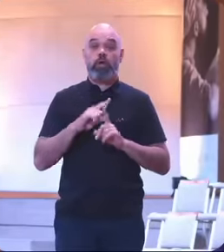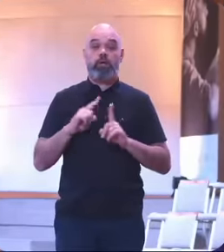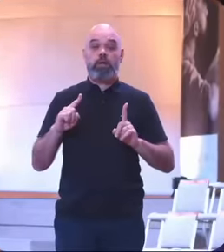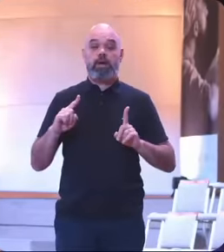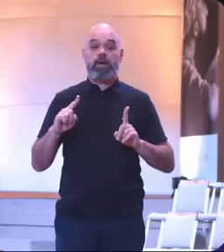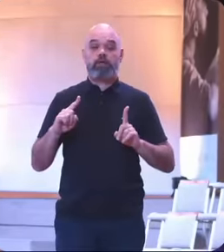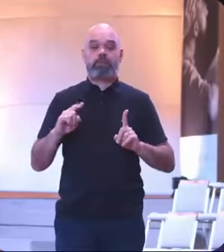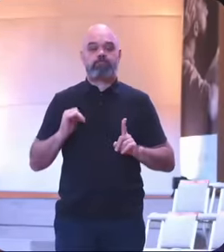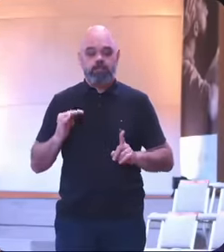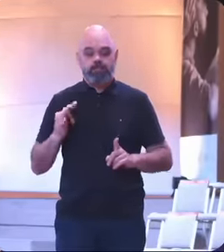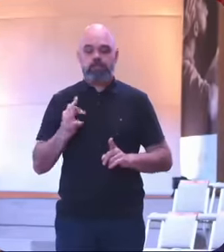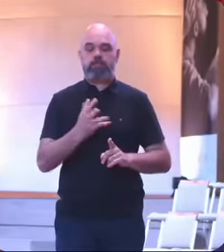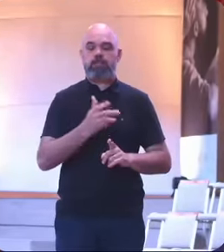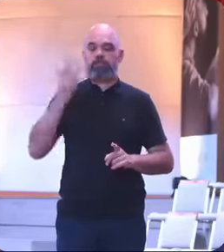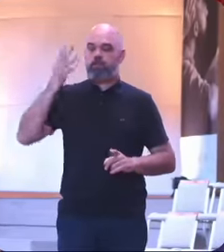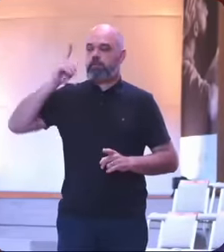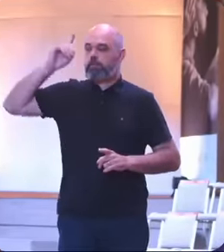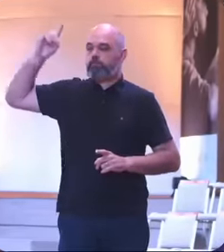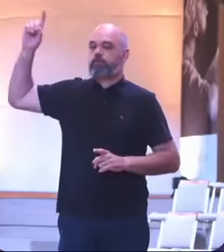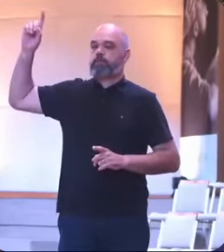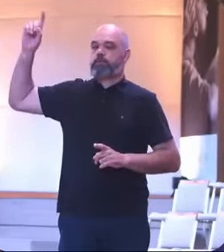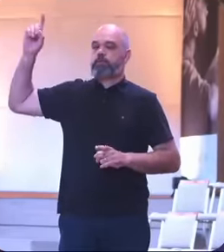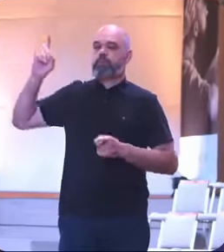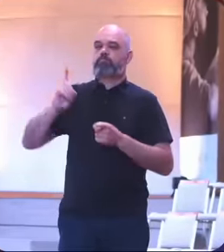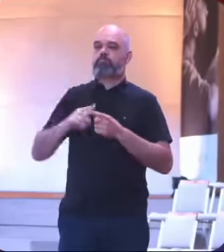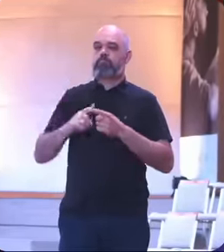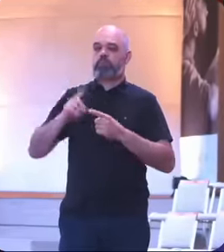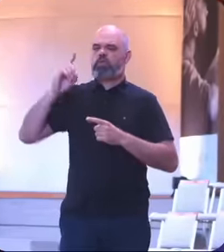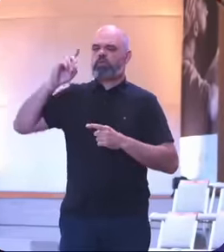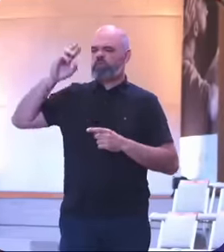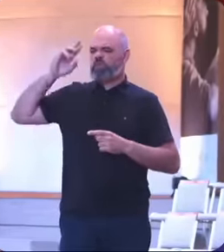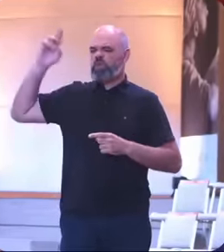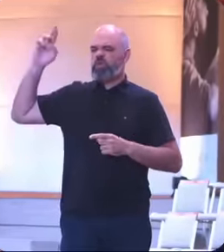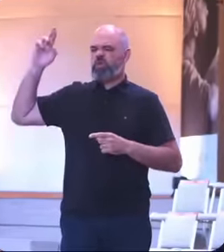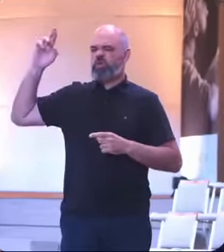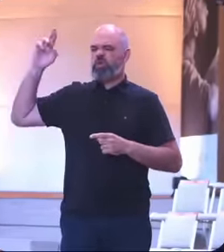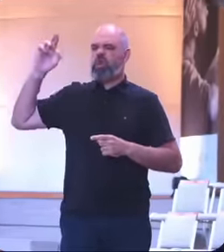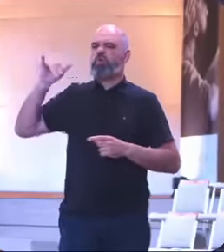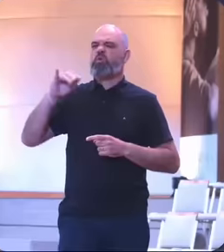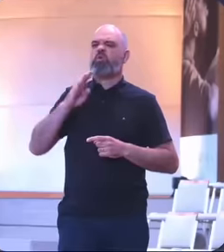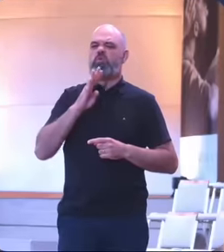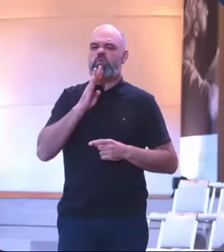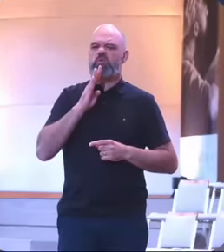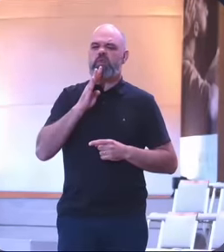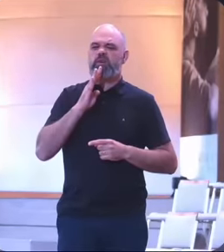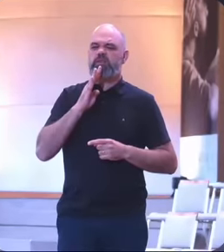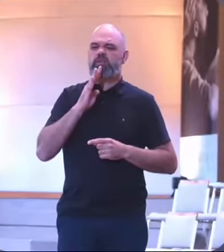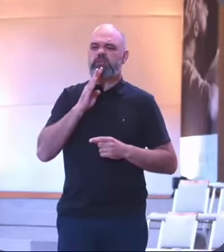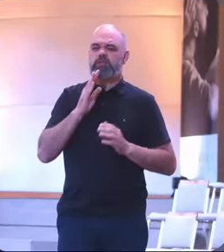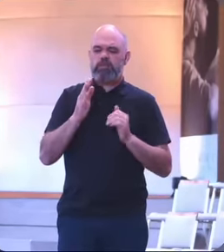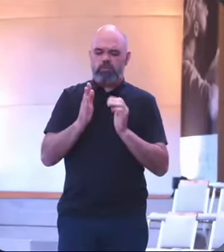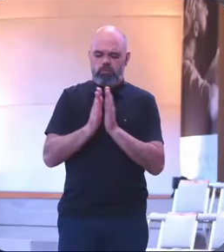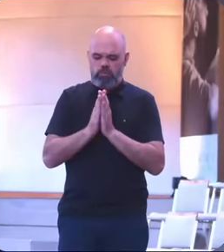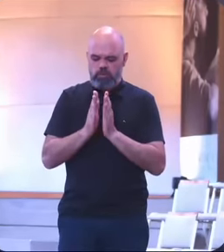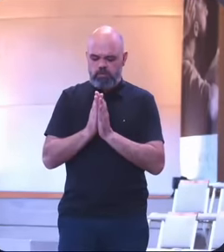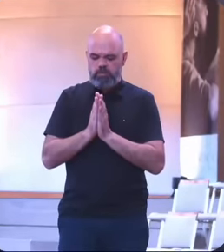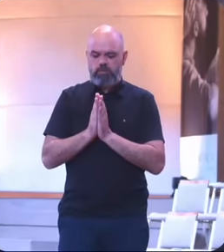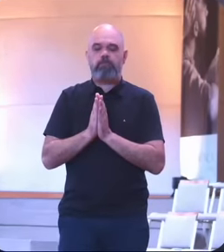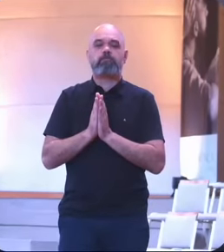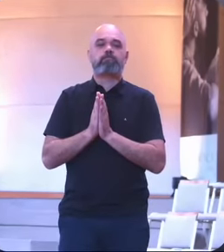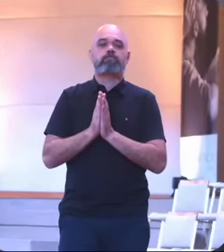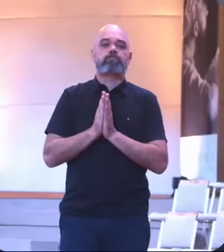presença do Senhor, porque o Senhor ouve as orações da mãe que está aqui. Quem mais? O Espírito Santo está chamando. Venha, pode